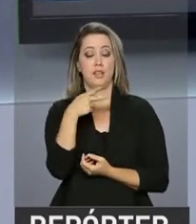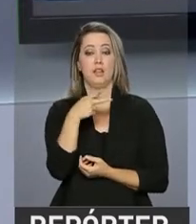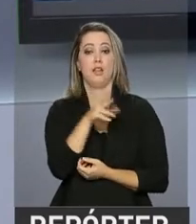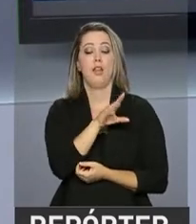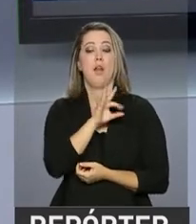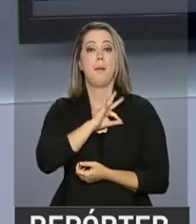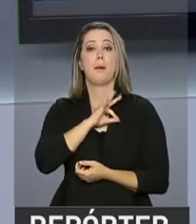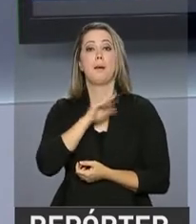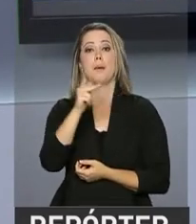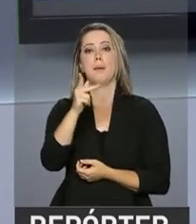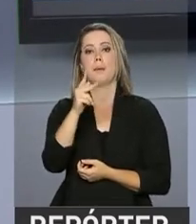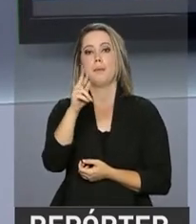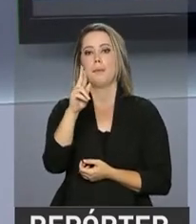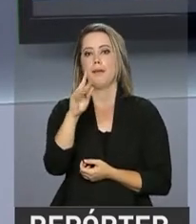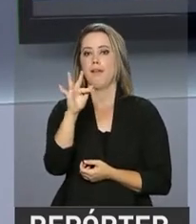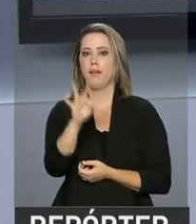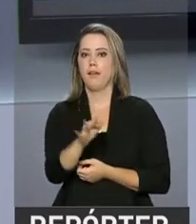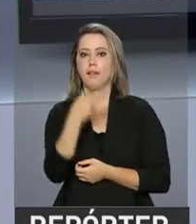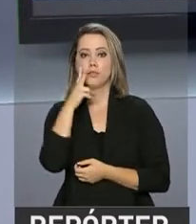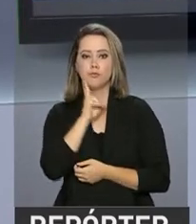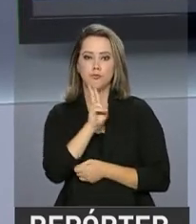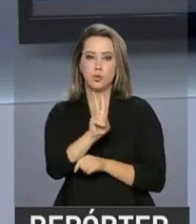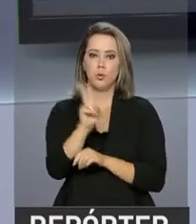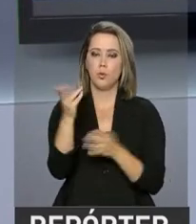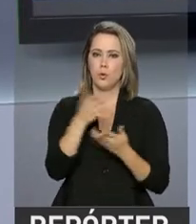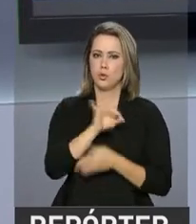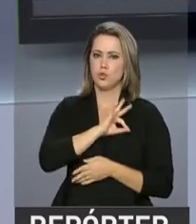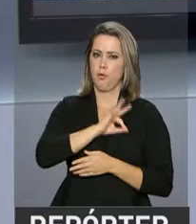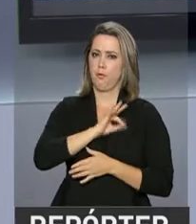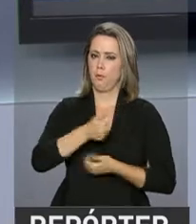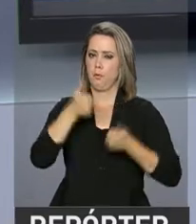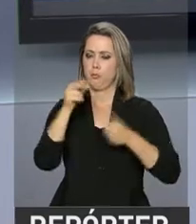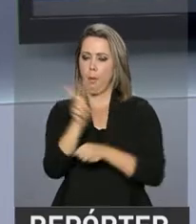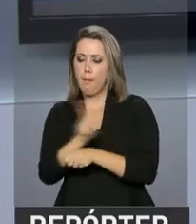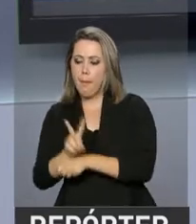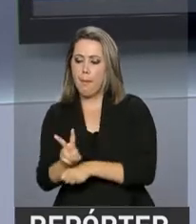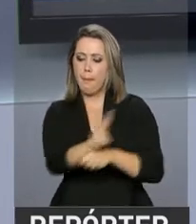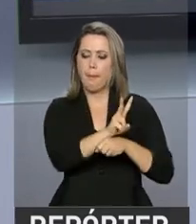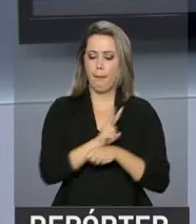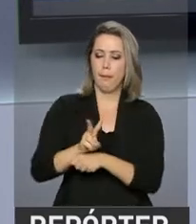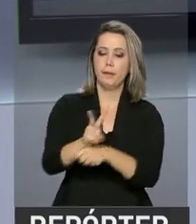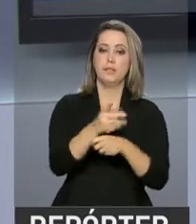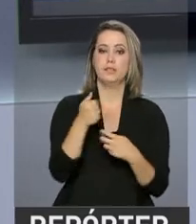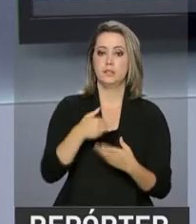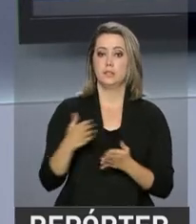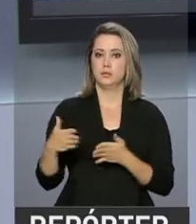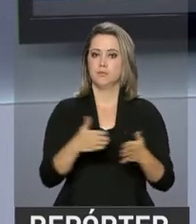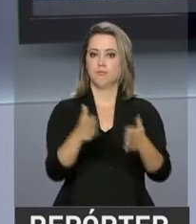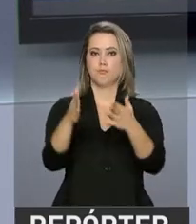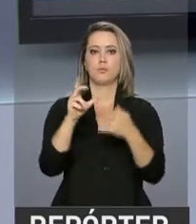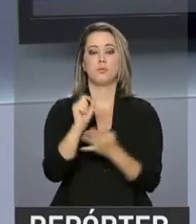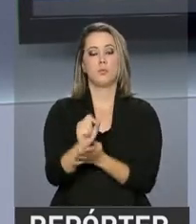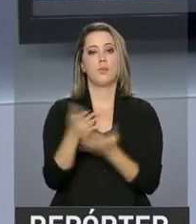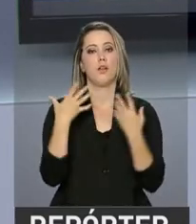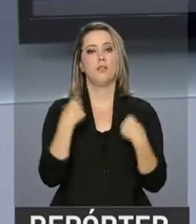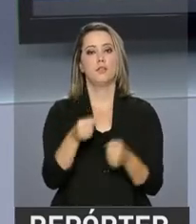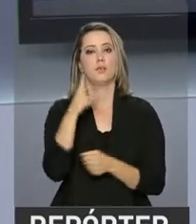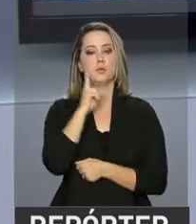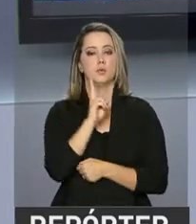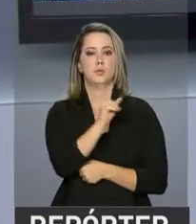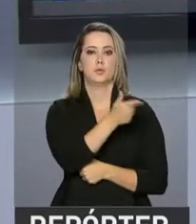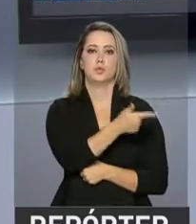federal começou hoje a reforçar o policiamento nas estradas federais nós vamos então falar novamente com a repórter gabriela